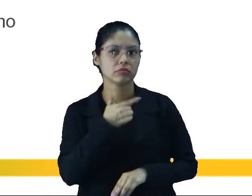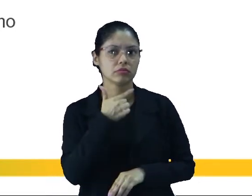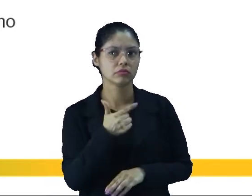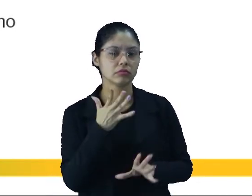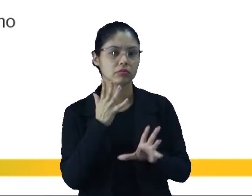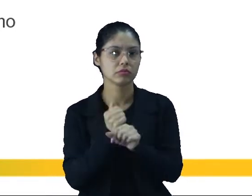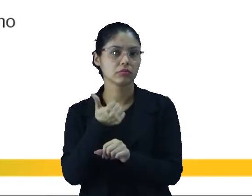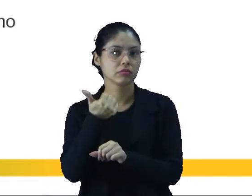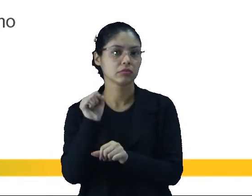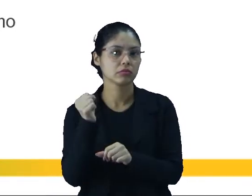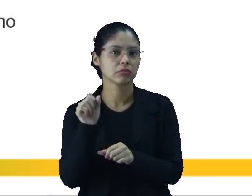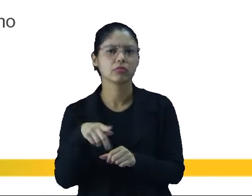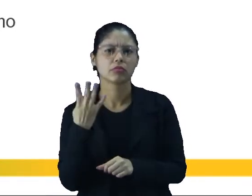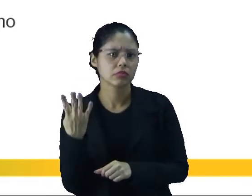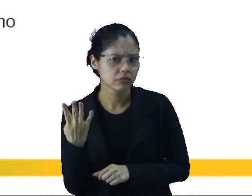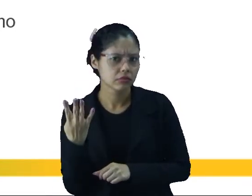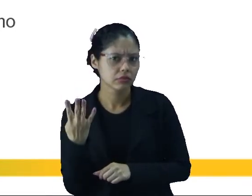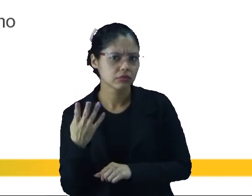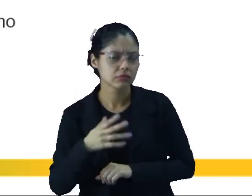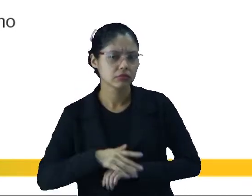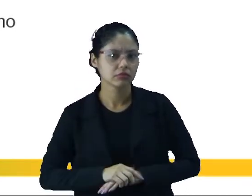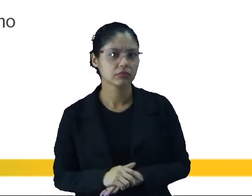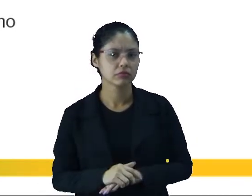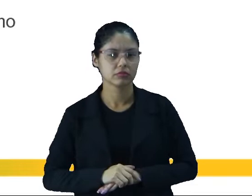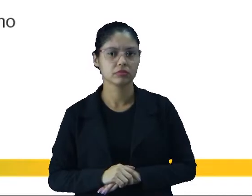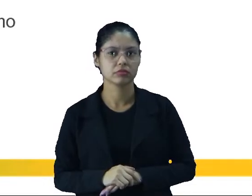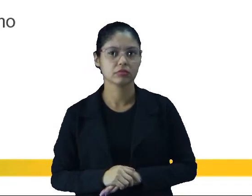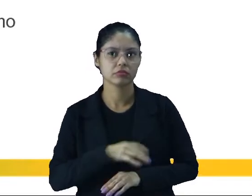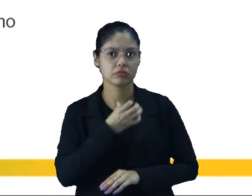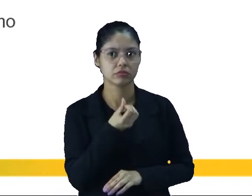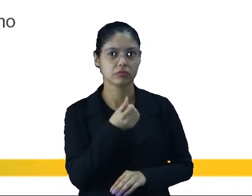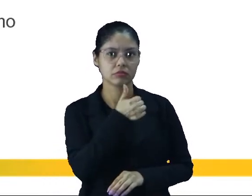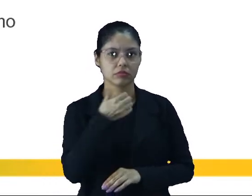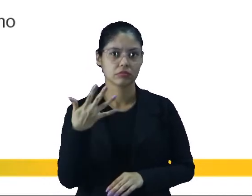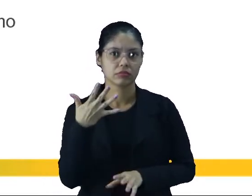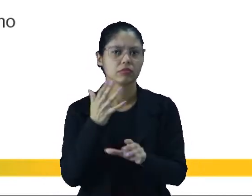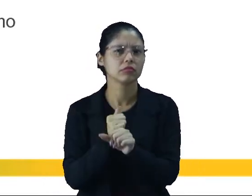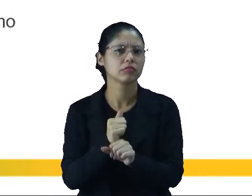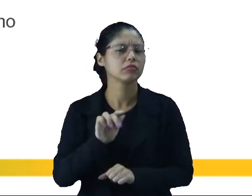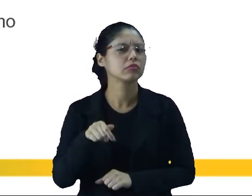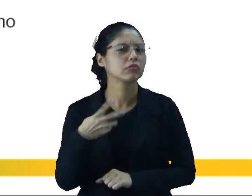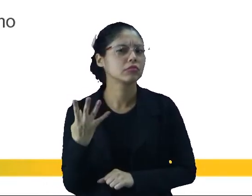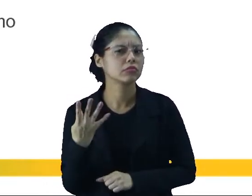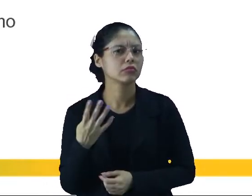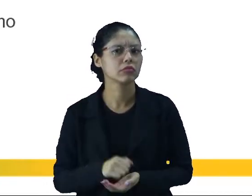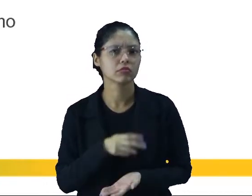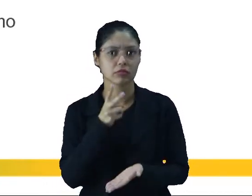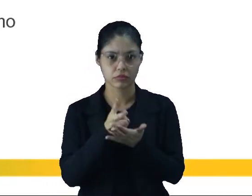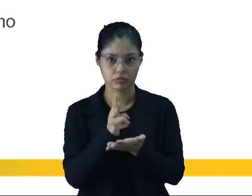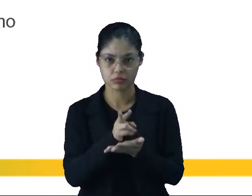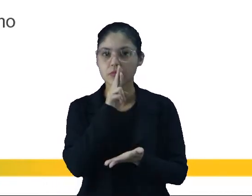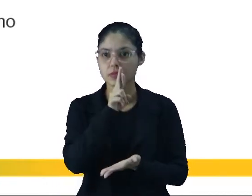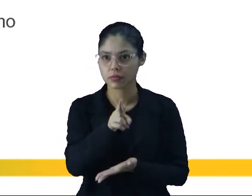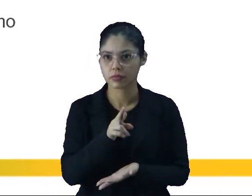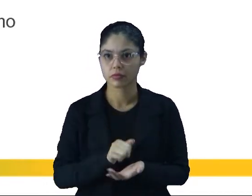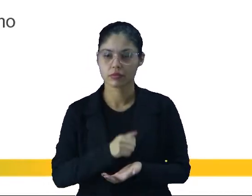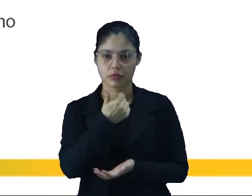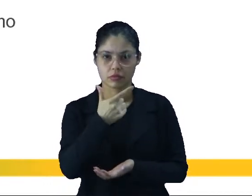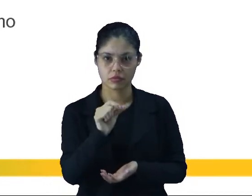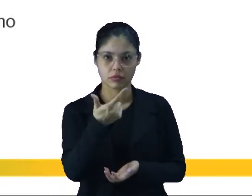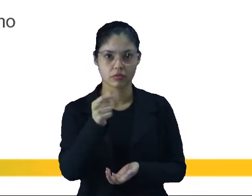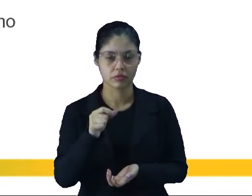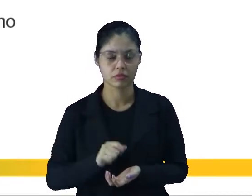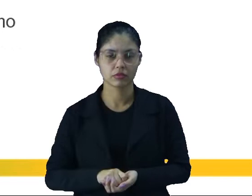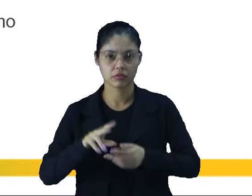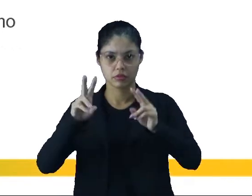2 mais 18 dá quanto? Tá? 6 mais 14 dá quanto? Vocês perceberam que dá o mesmo resultado? Aqui dá 20 e aqui